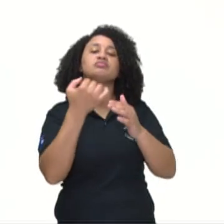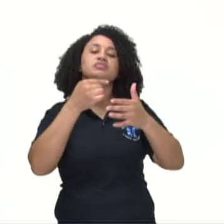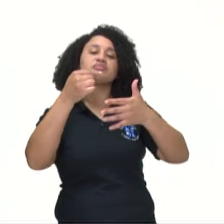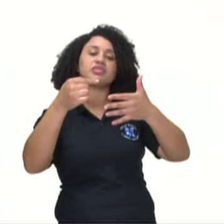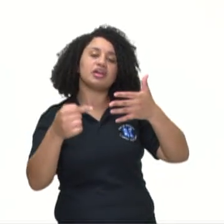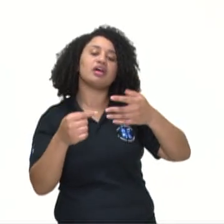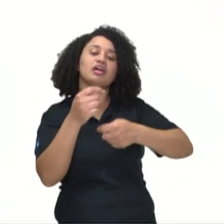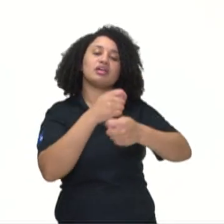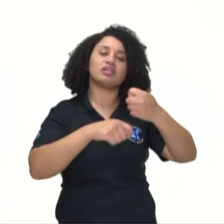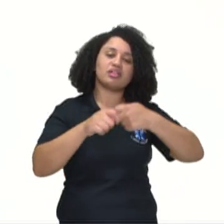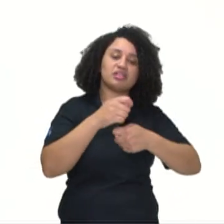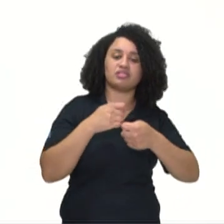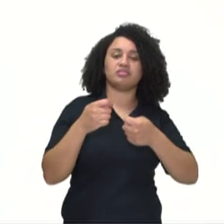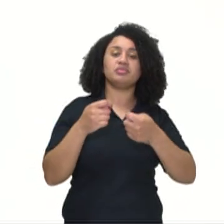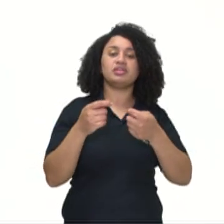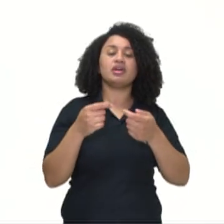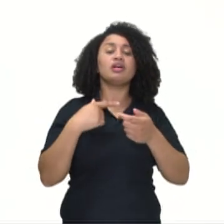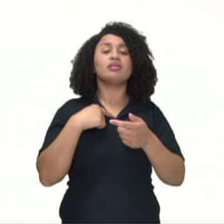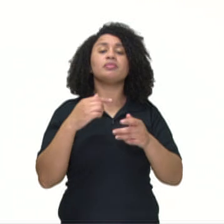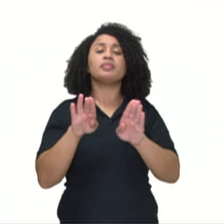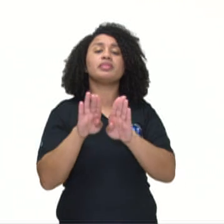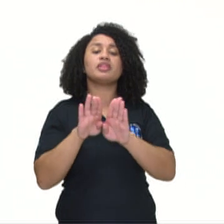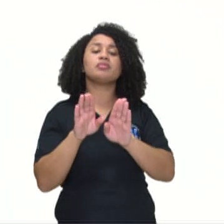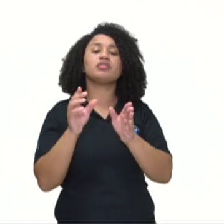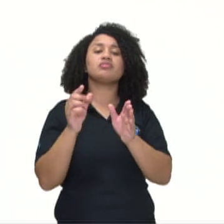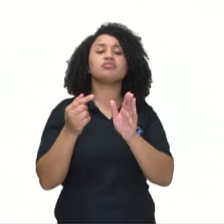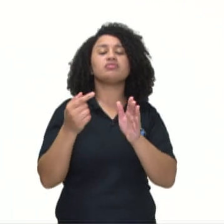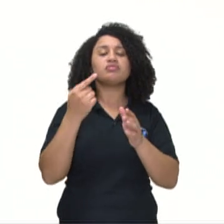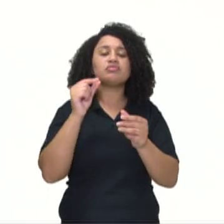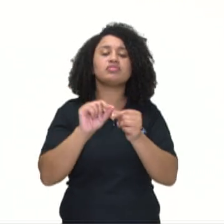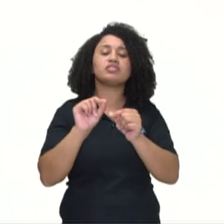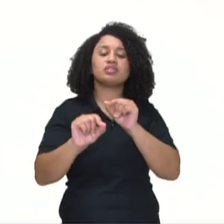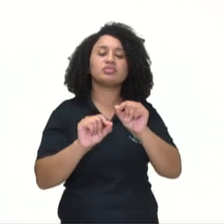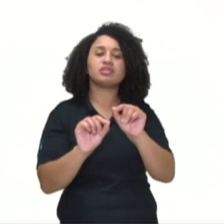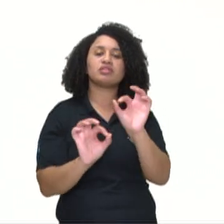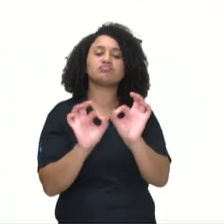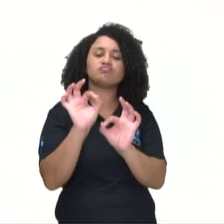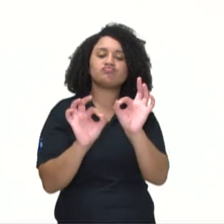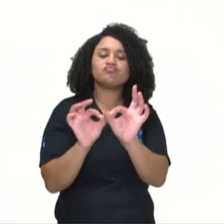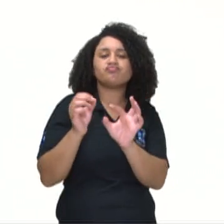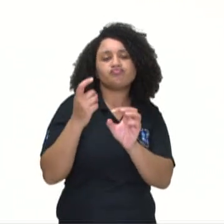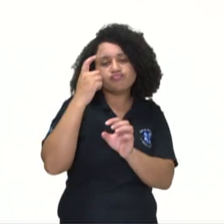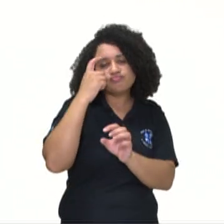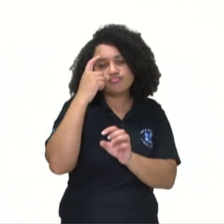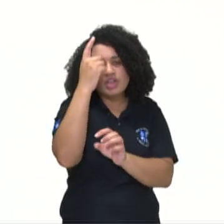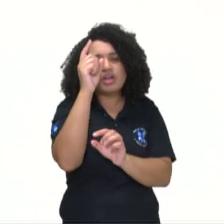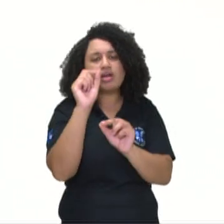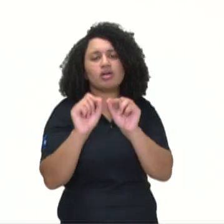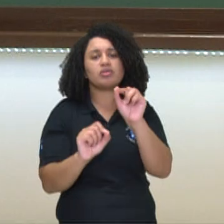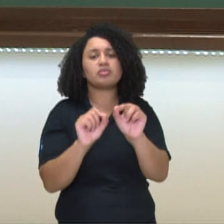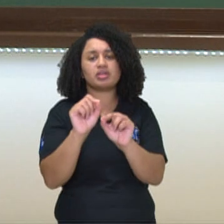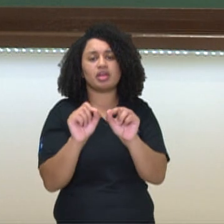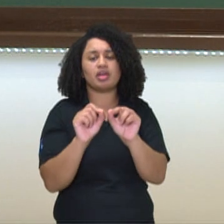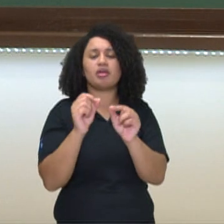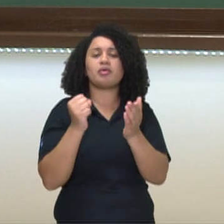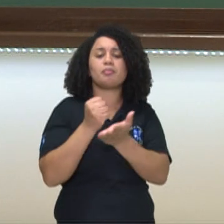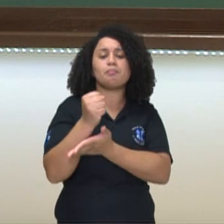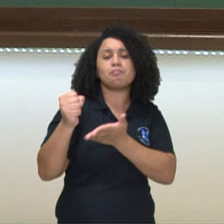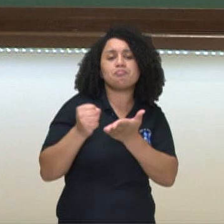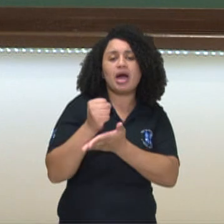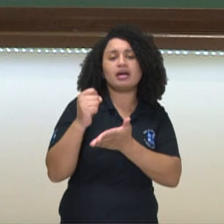relacionados à economia e mercado e fizemos uma avaliação e uma elaboração de um raciocínio lógico em cima